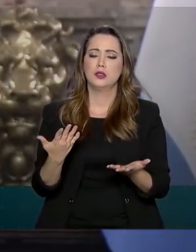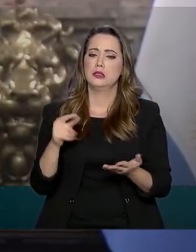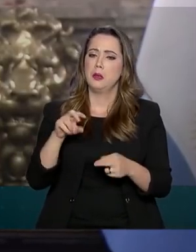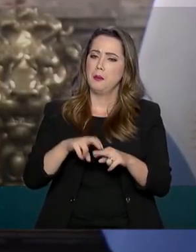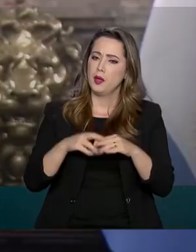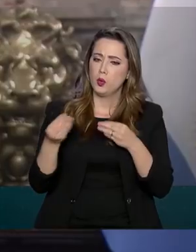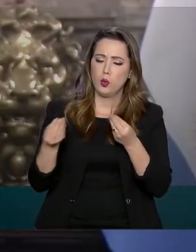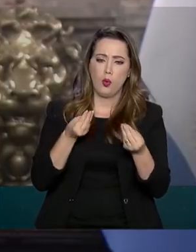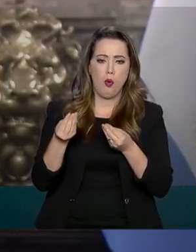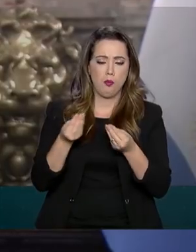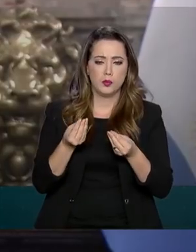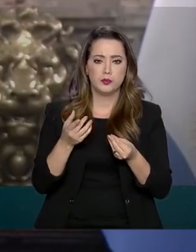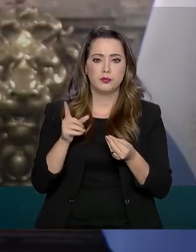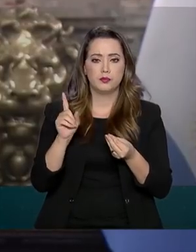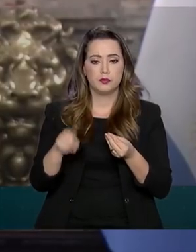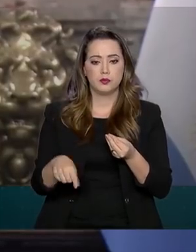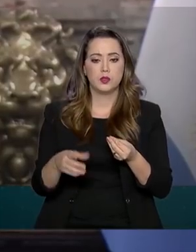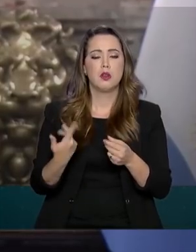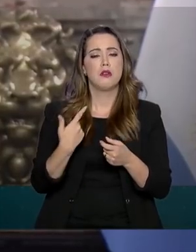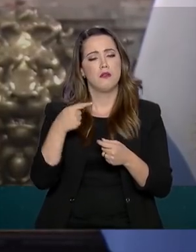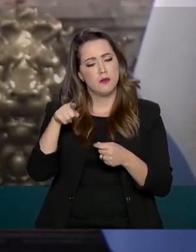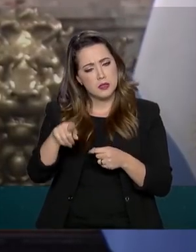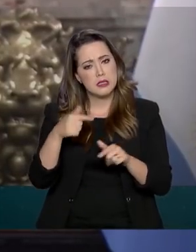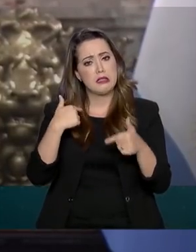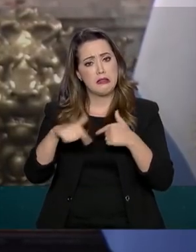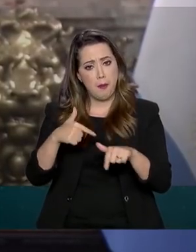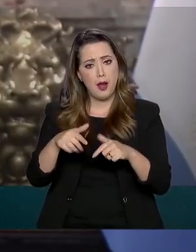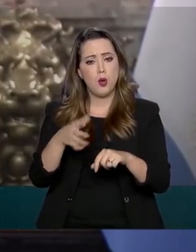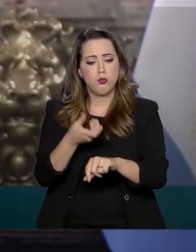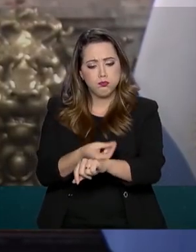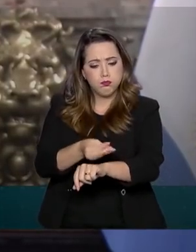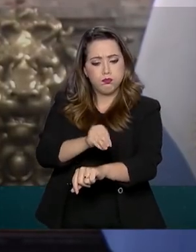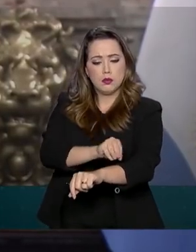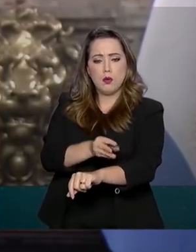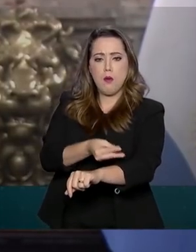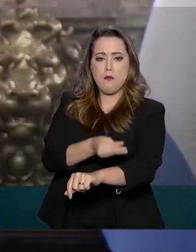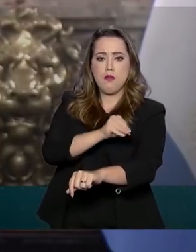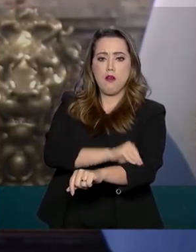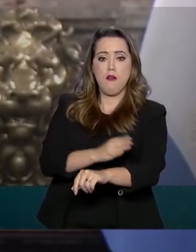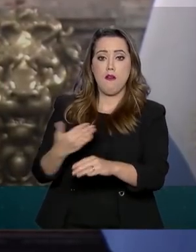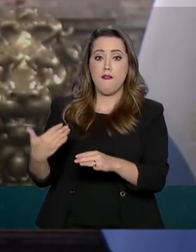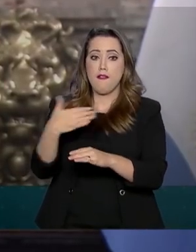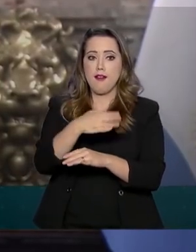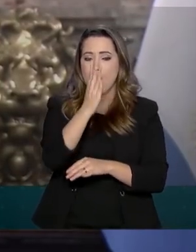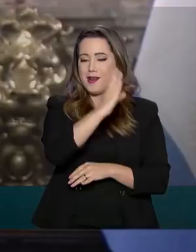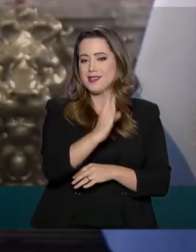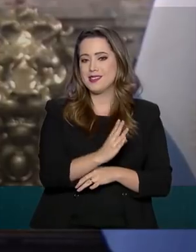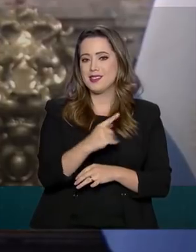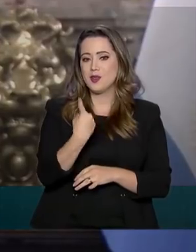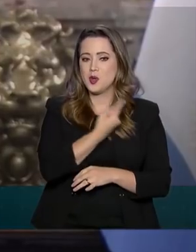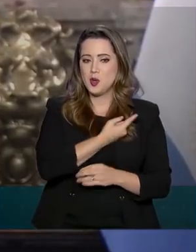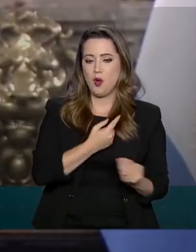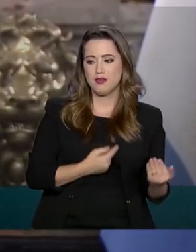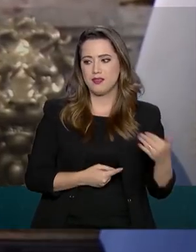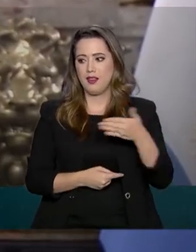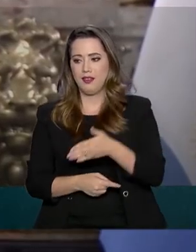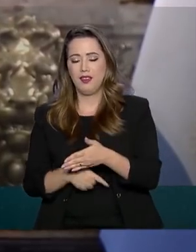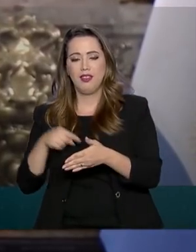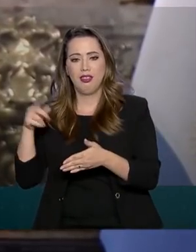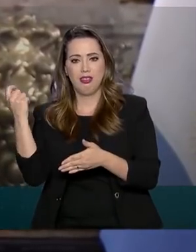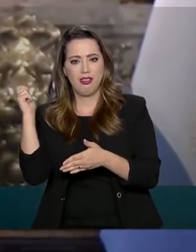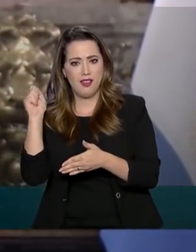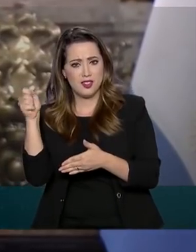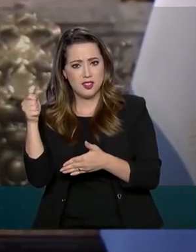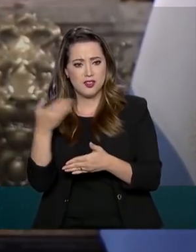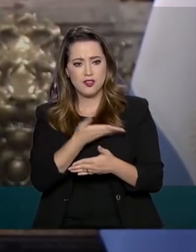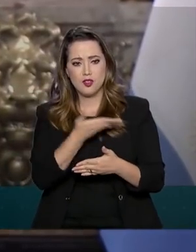pela maneira como arregaçou as mangas. Foi o Brasil e nós aqui, nesse momento,